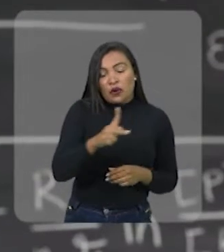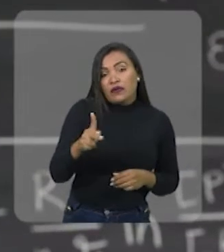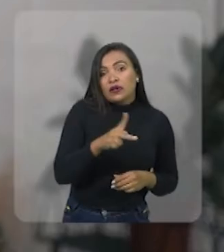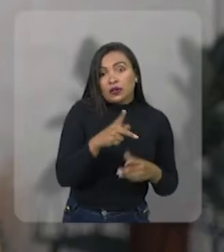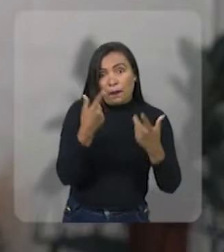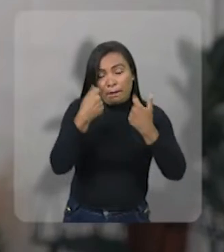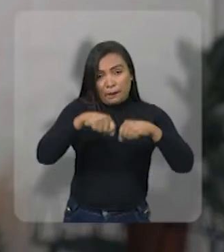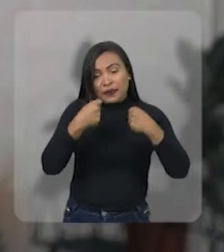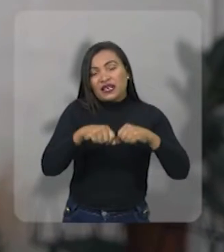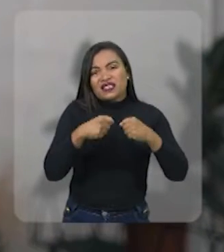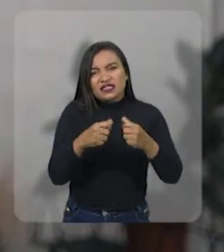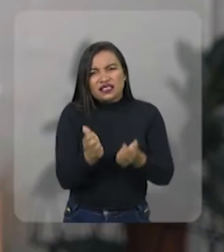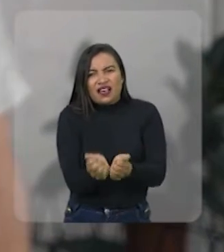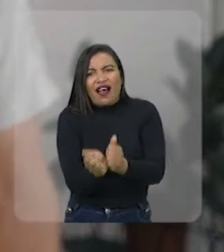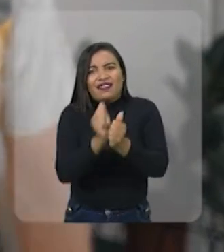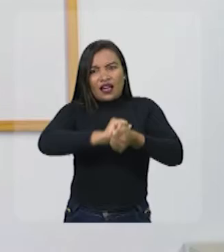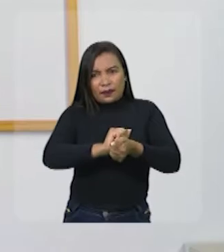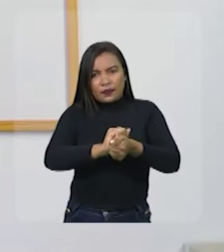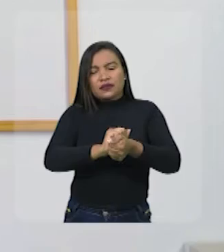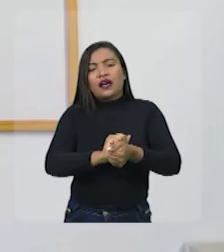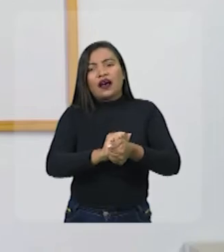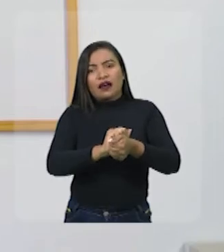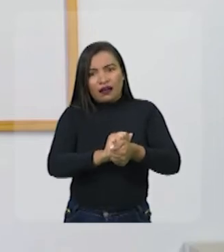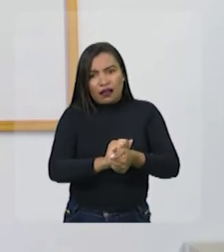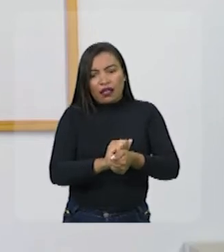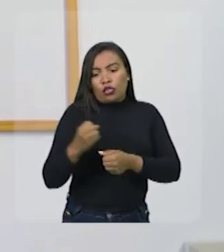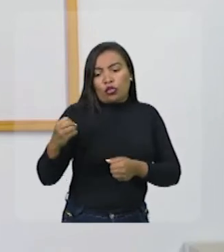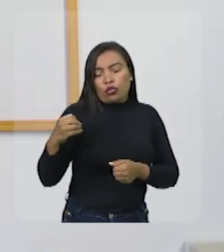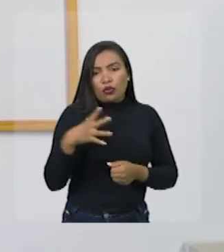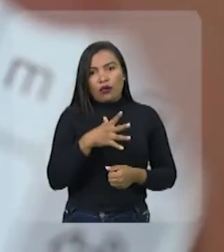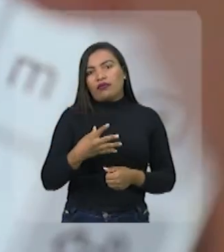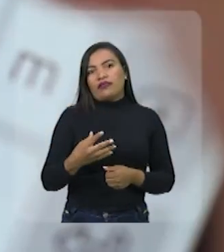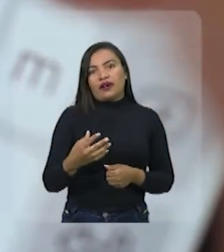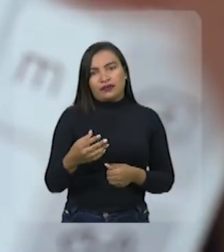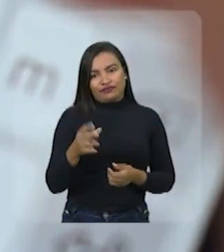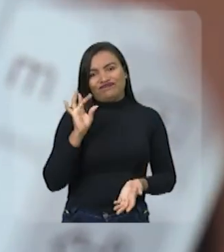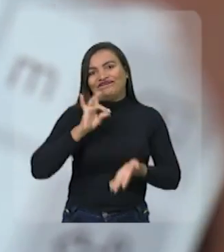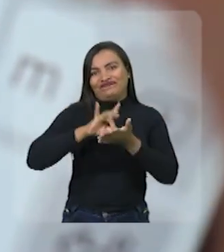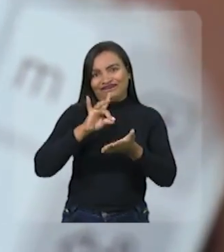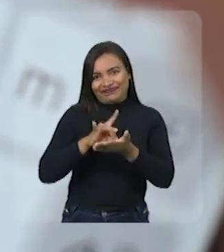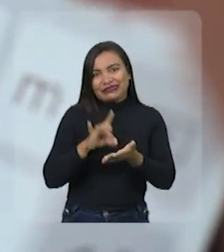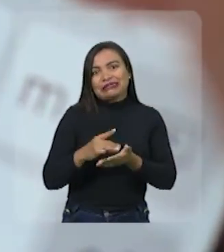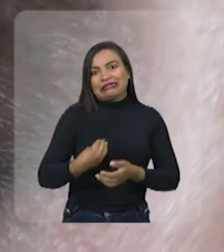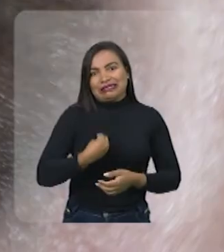adaptar à nova realidade, mas não precisam passar por isso sozinhos.